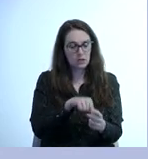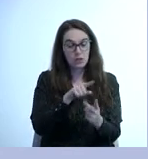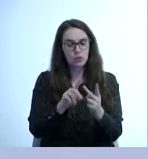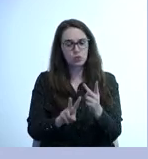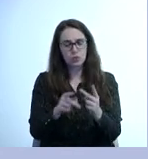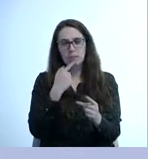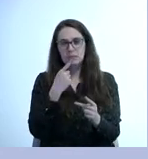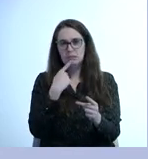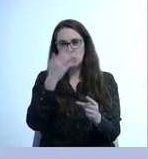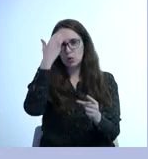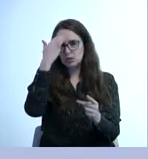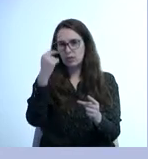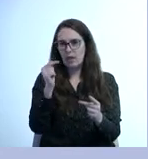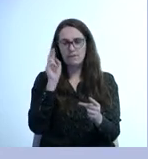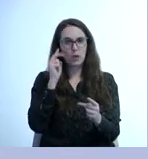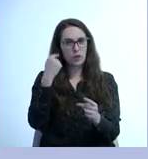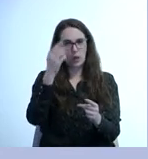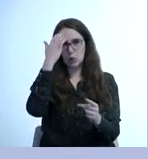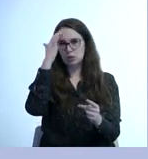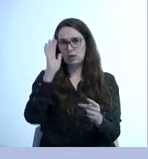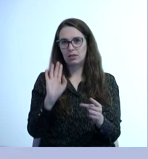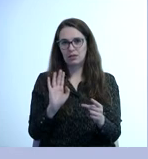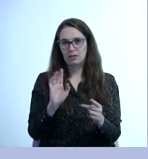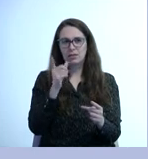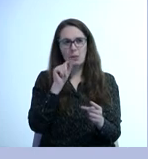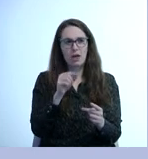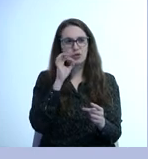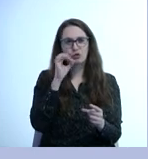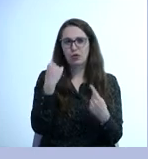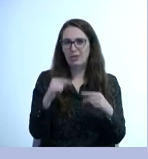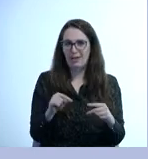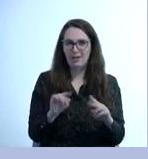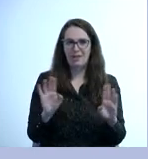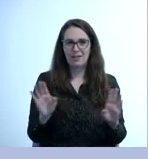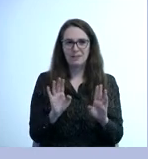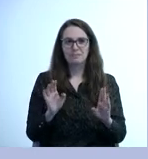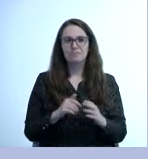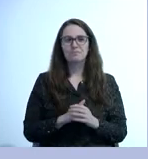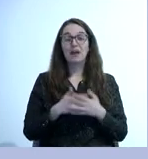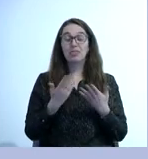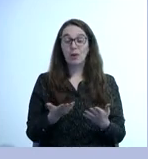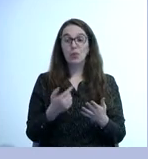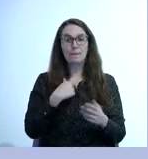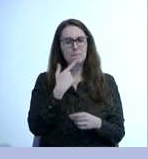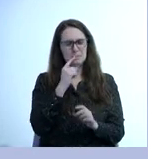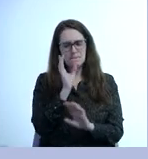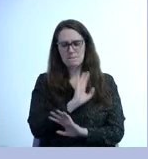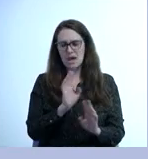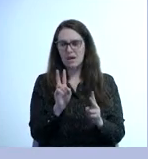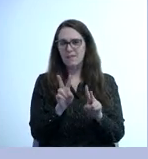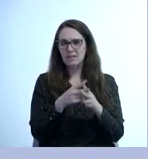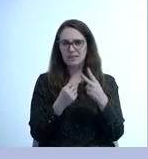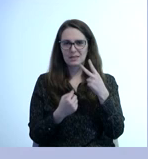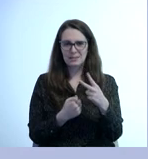profundamente consciente do seu valor, porque se apresentava com um enorme charuto. E teria para aí 30 anos. Não é? Portanto, e esta coisa